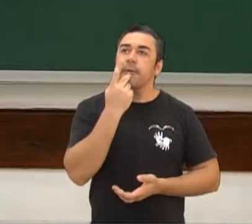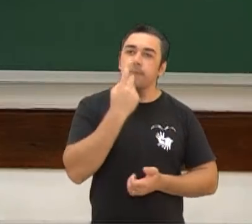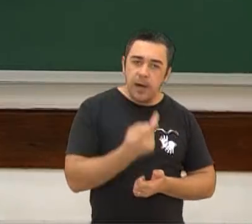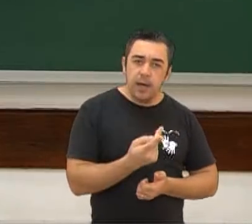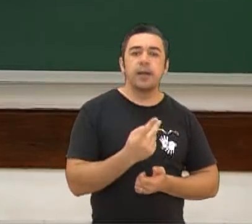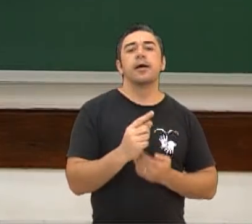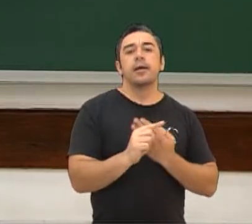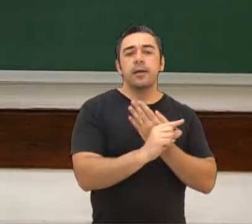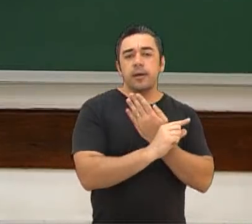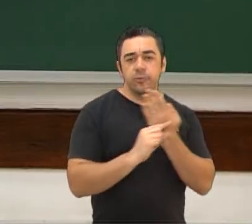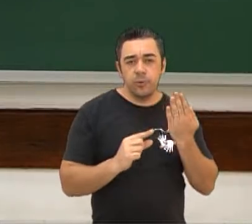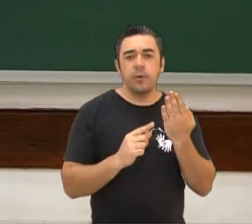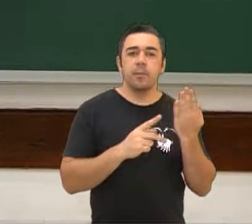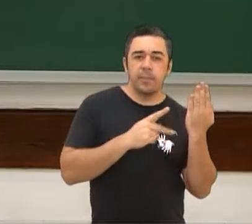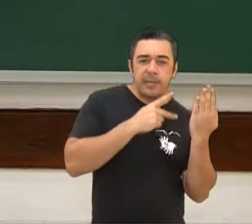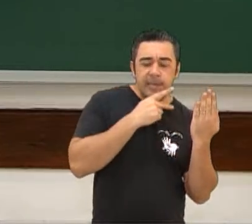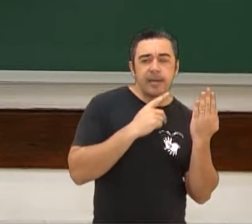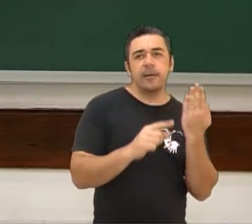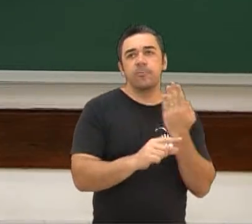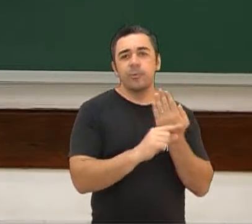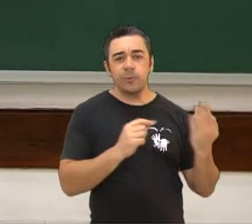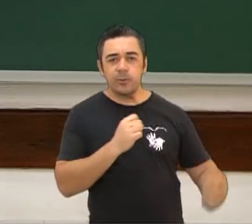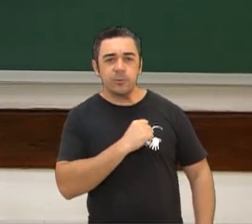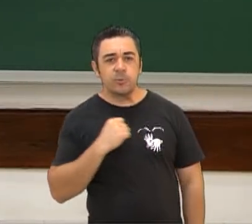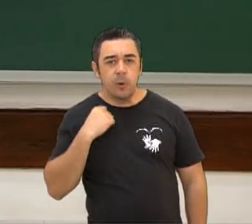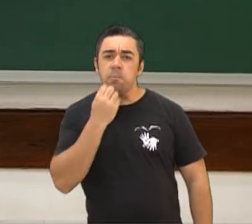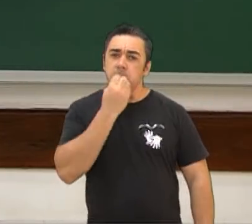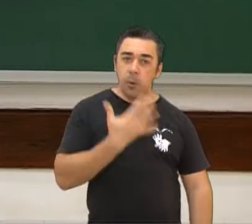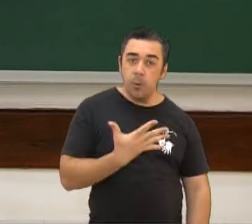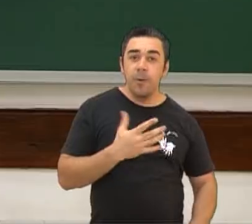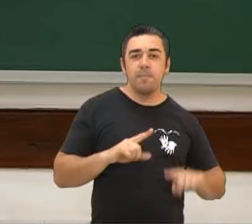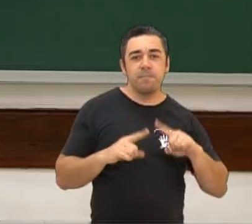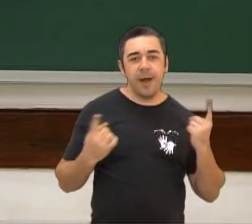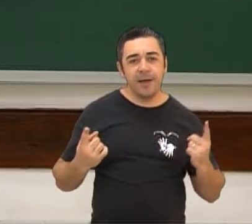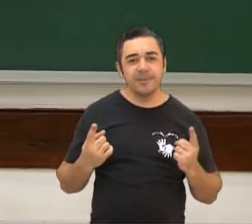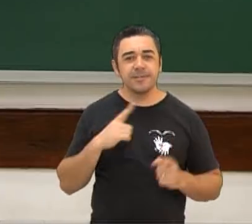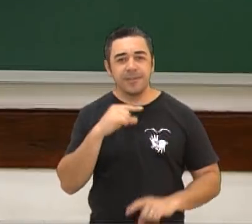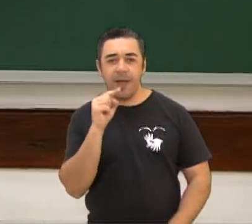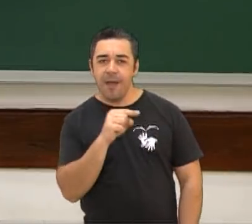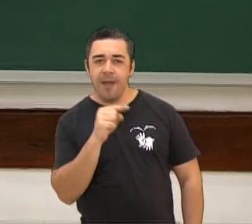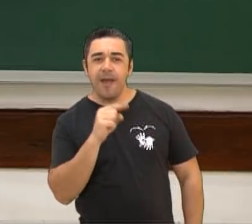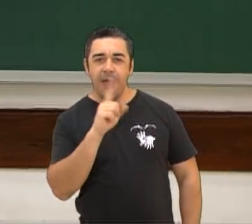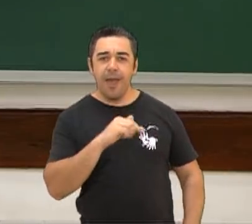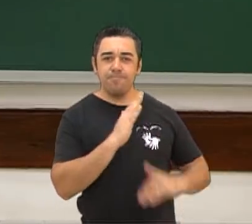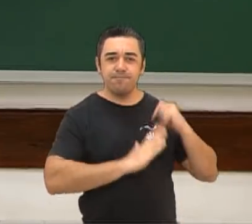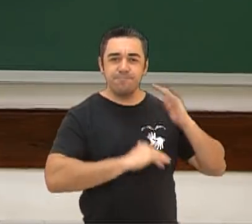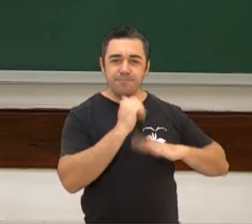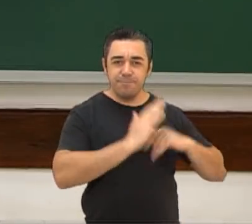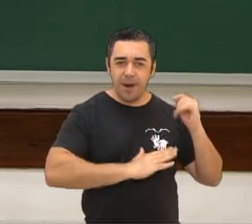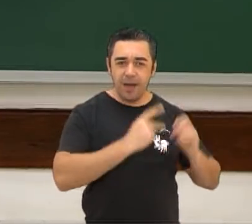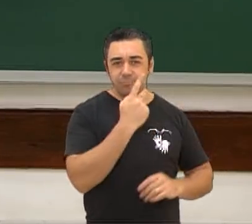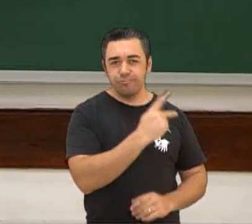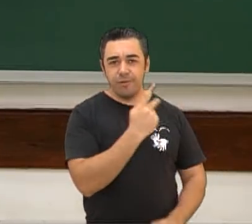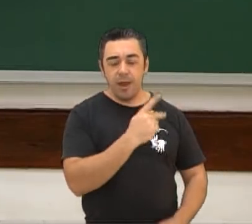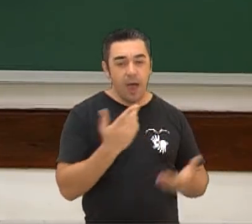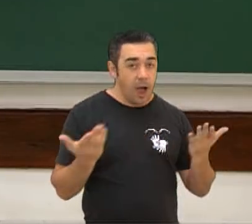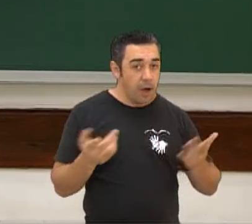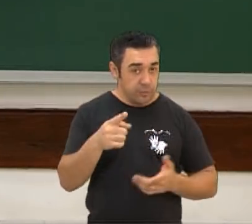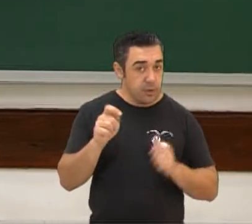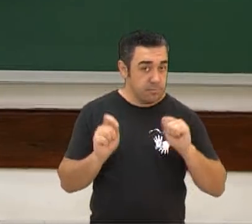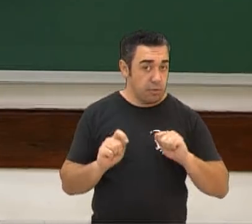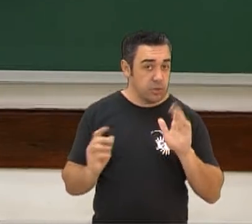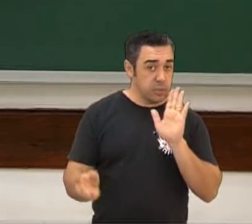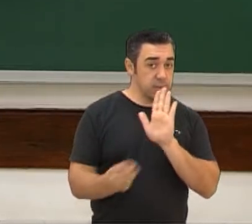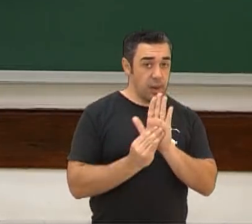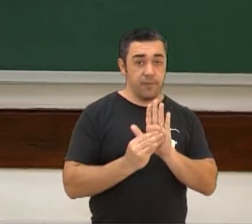Platão, Nietzsche vem demonstrar os pontos fracos, talvez, né, da teoria deles aí, tá? Enquanto uma resposta possível que você poderia ter colocado para o